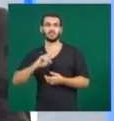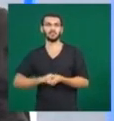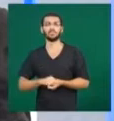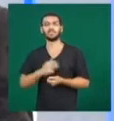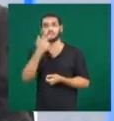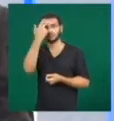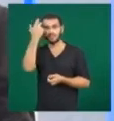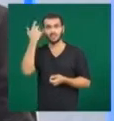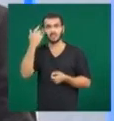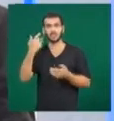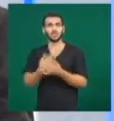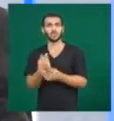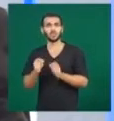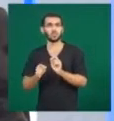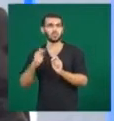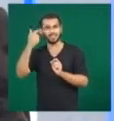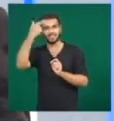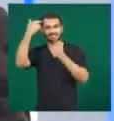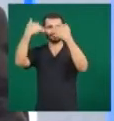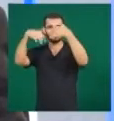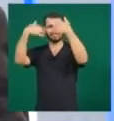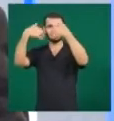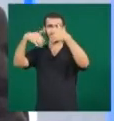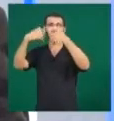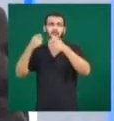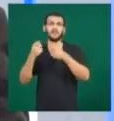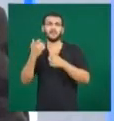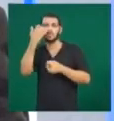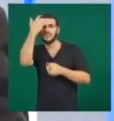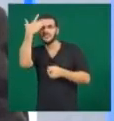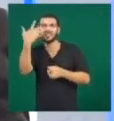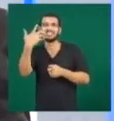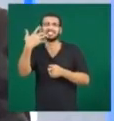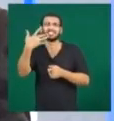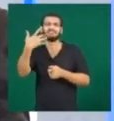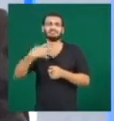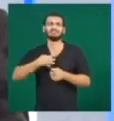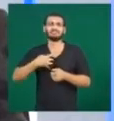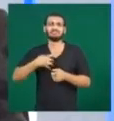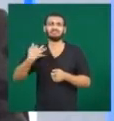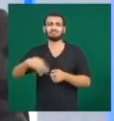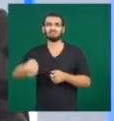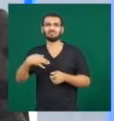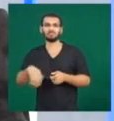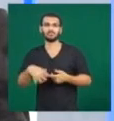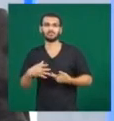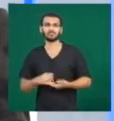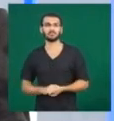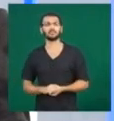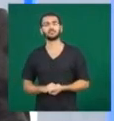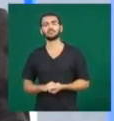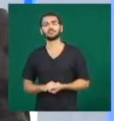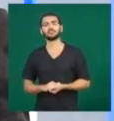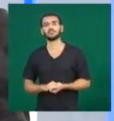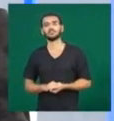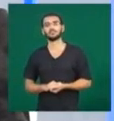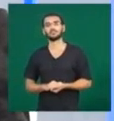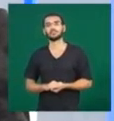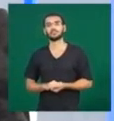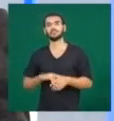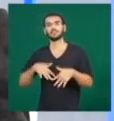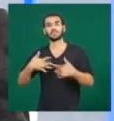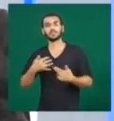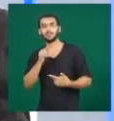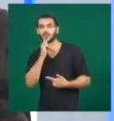com circuitos neurológicos mais facilitados para conduzir os estímulos de dor. Entendi. Então,